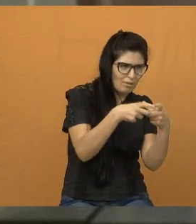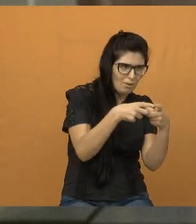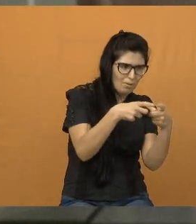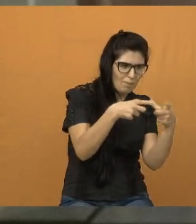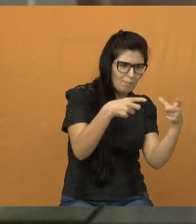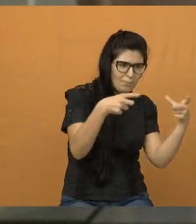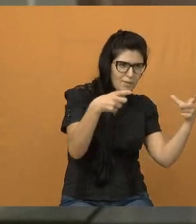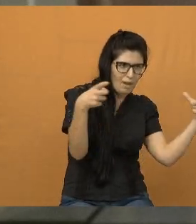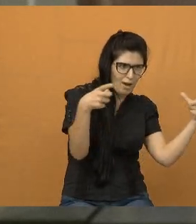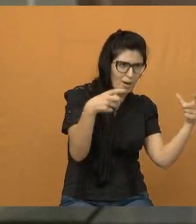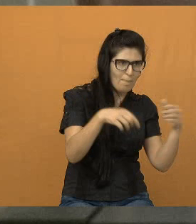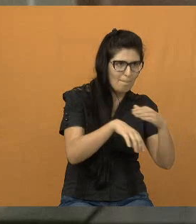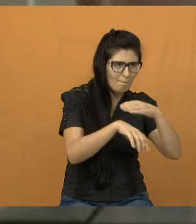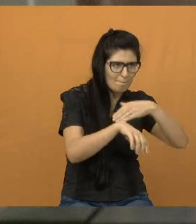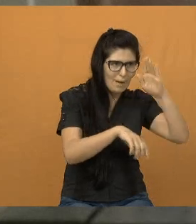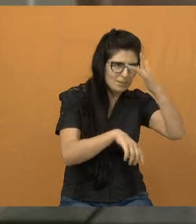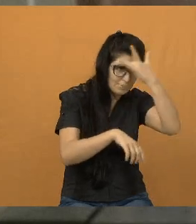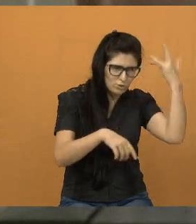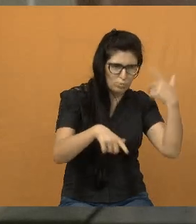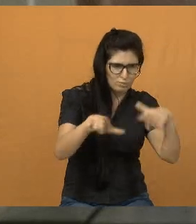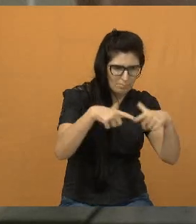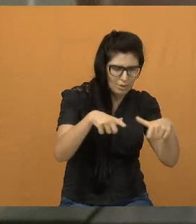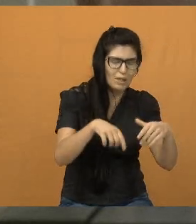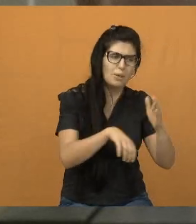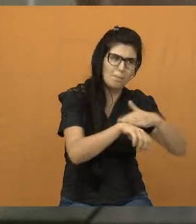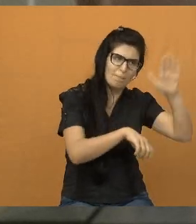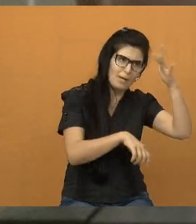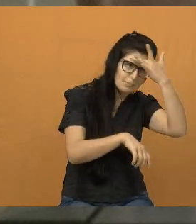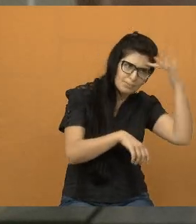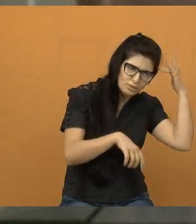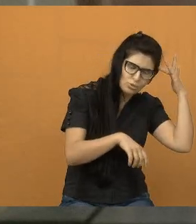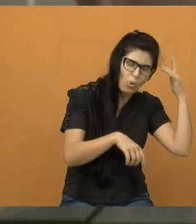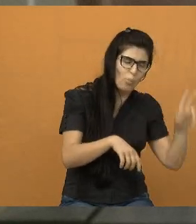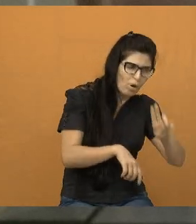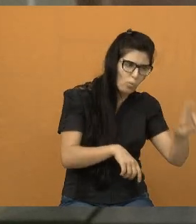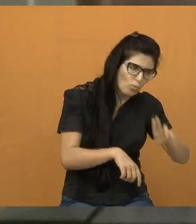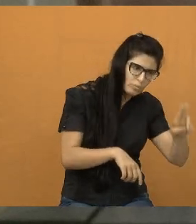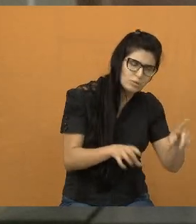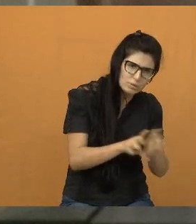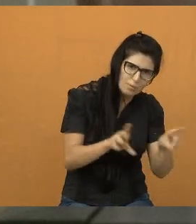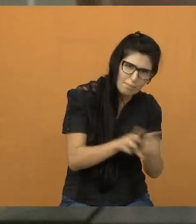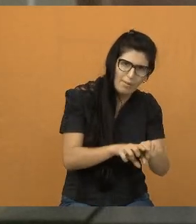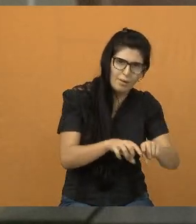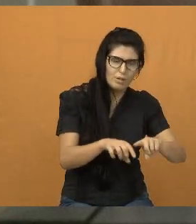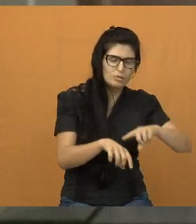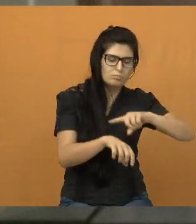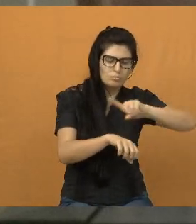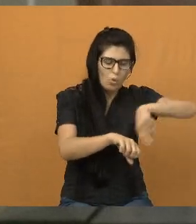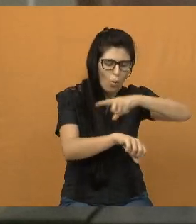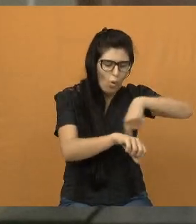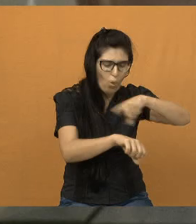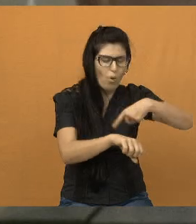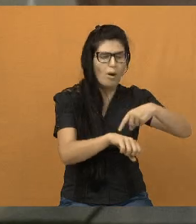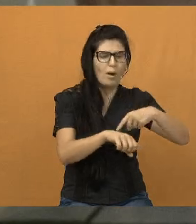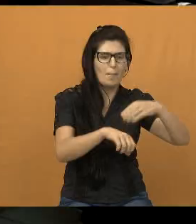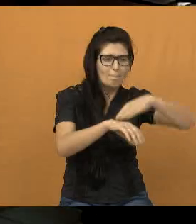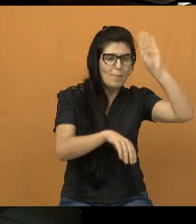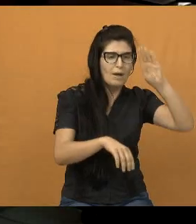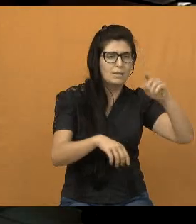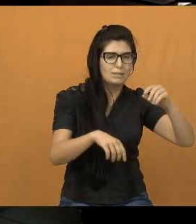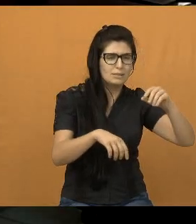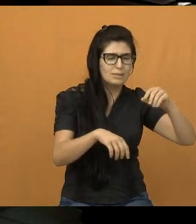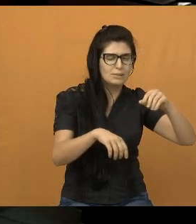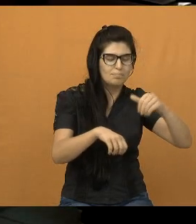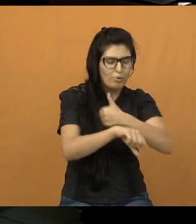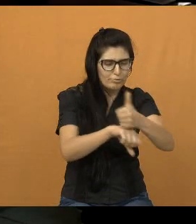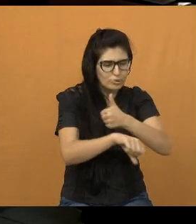essa oferta em número de atendimentos hora dos profissionais. Tá? Eu acho que também